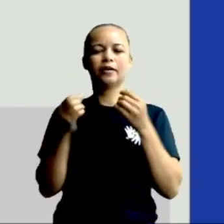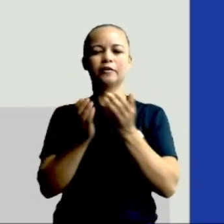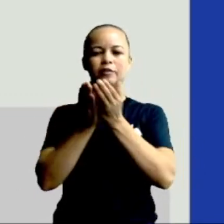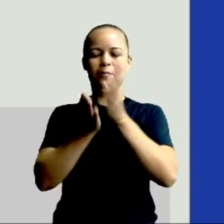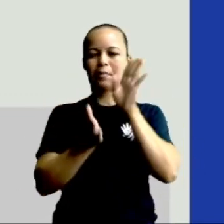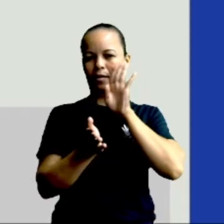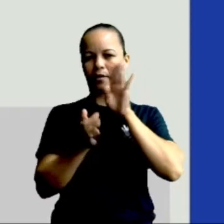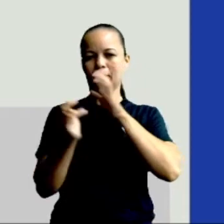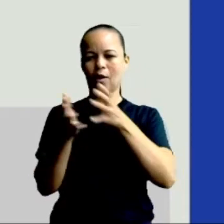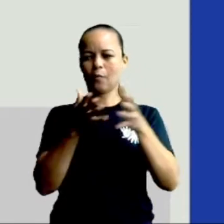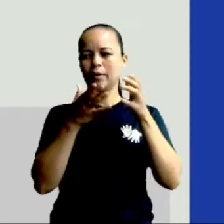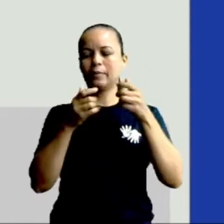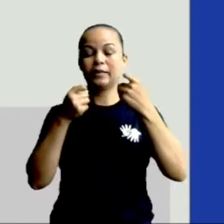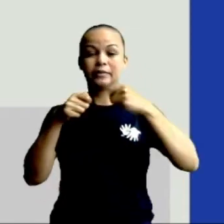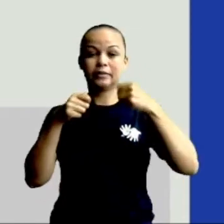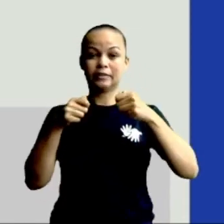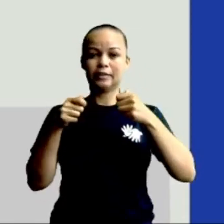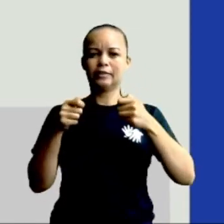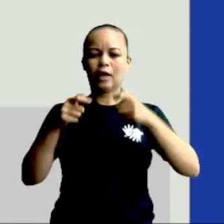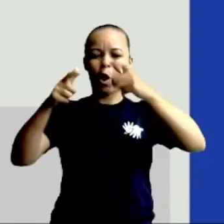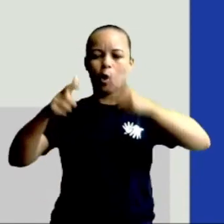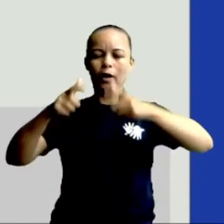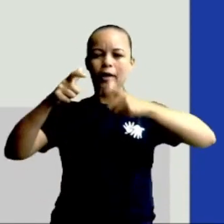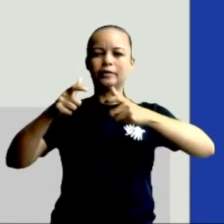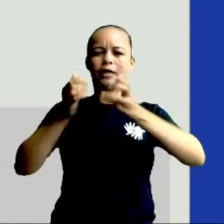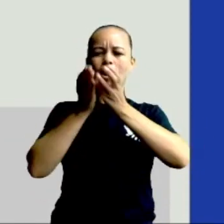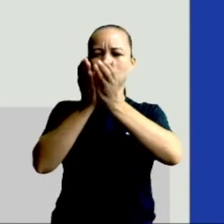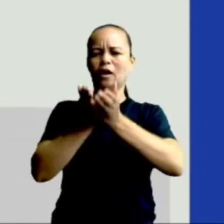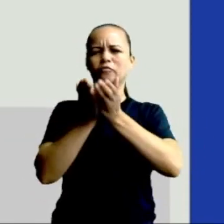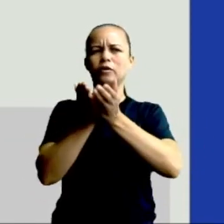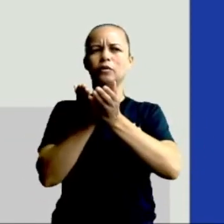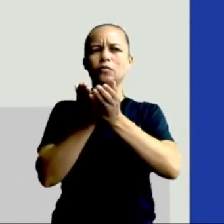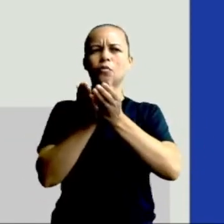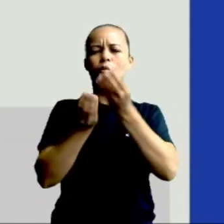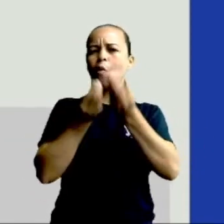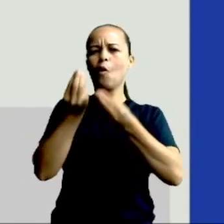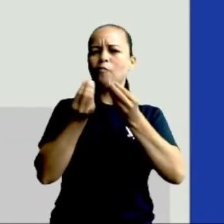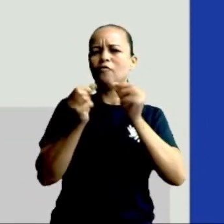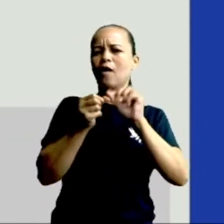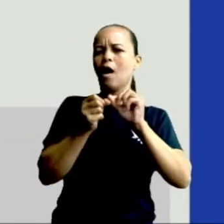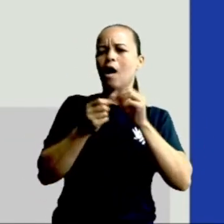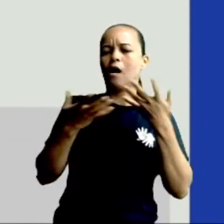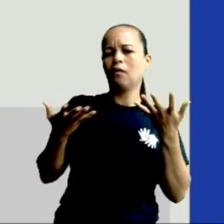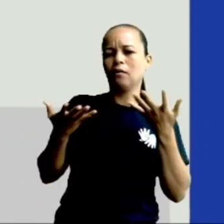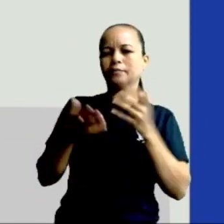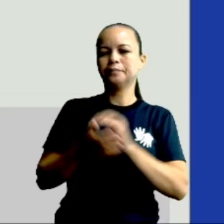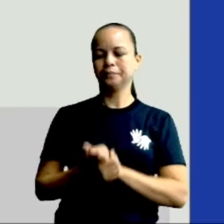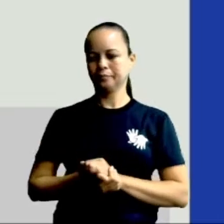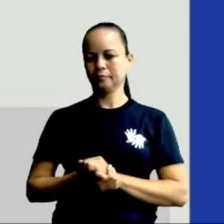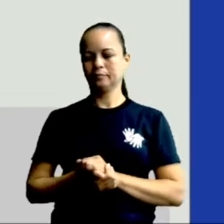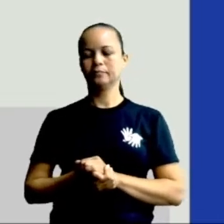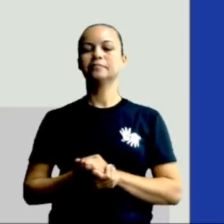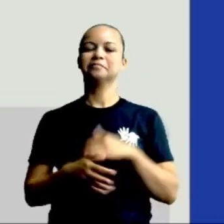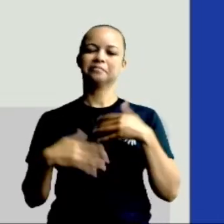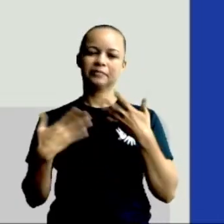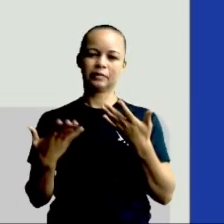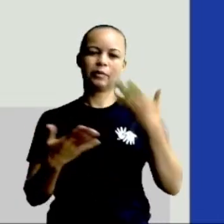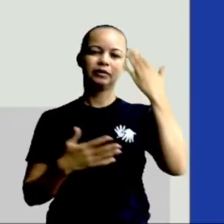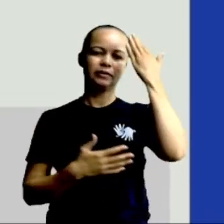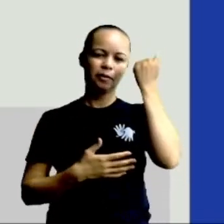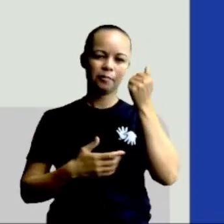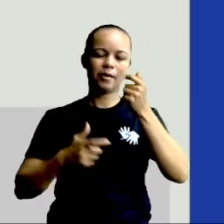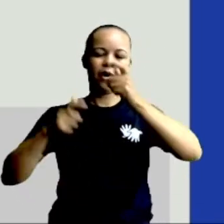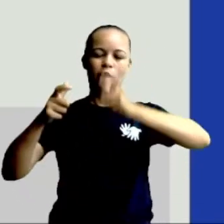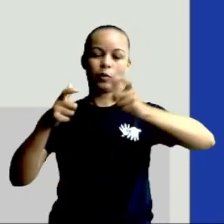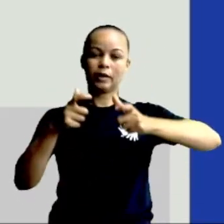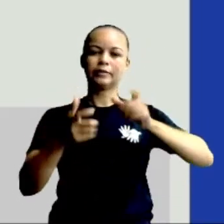preciso localizar seu navio no meio desse imenso oceano? O que você faria? Pois é justamente para saber a